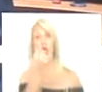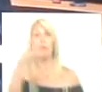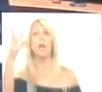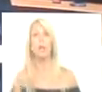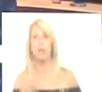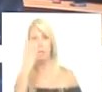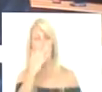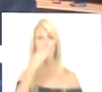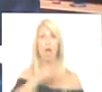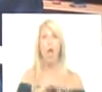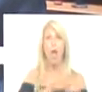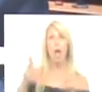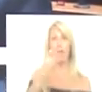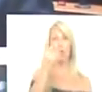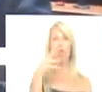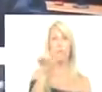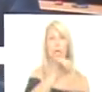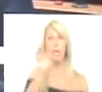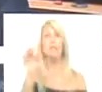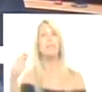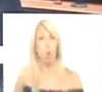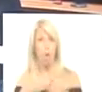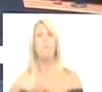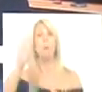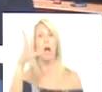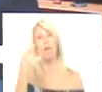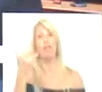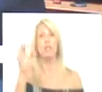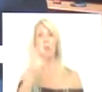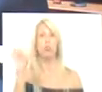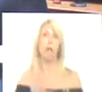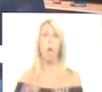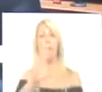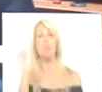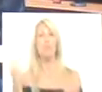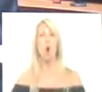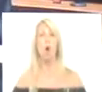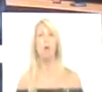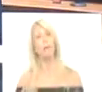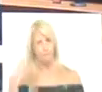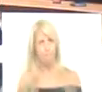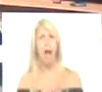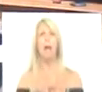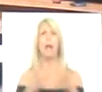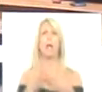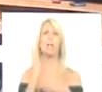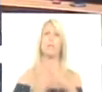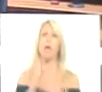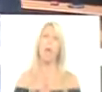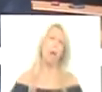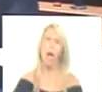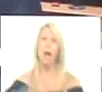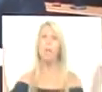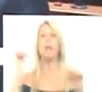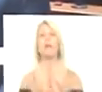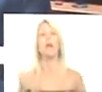muito superiores, de 2.500 euros, o aumento já só será de 25%. paga a classe média, rebenta a classe